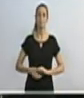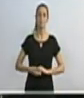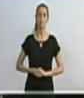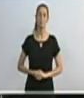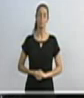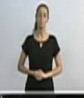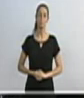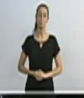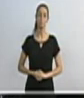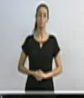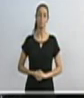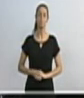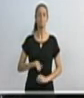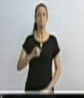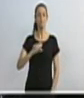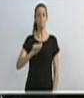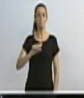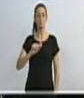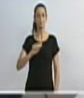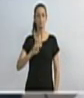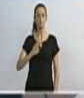A senhora Isabel